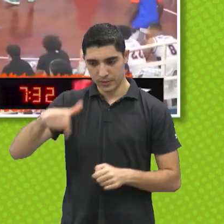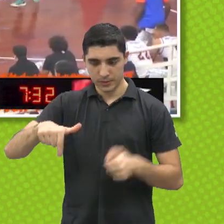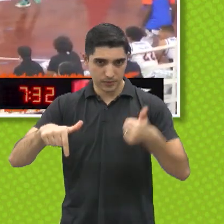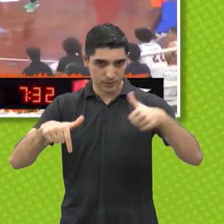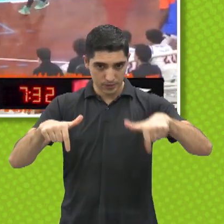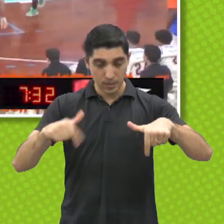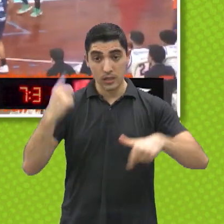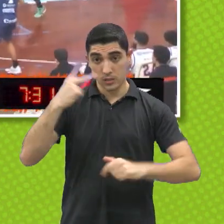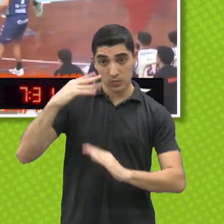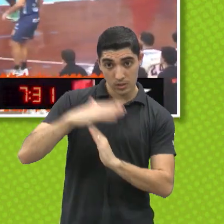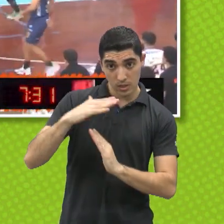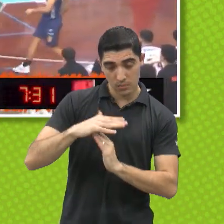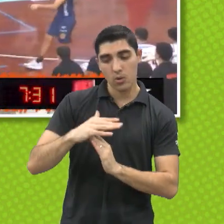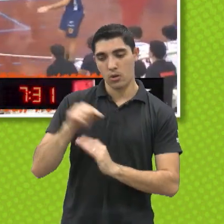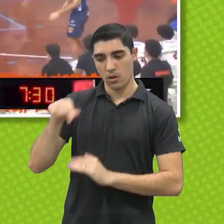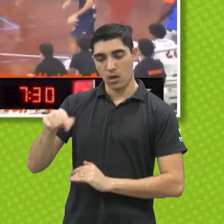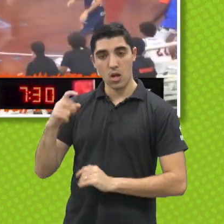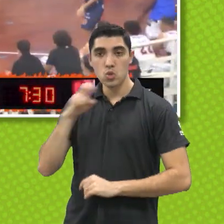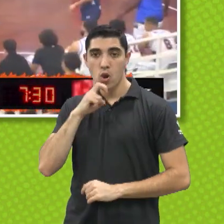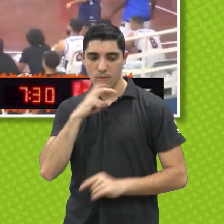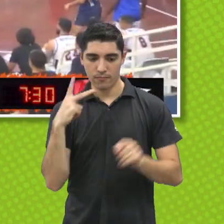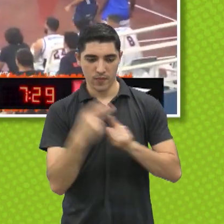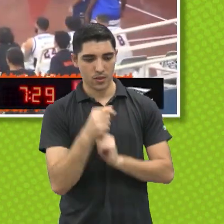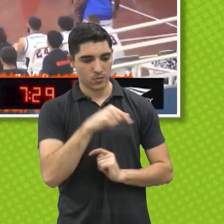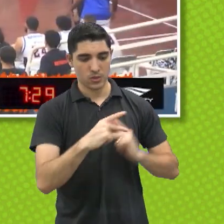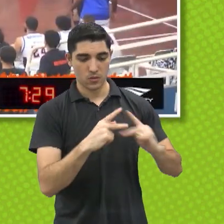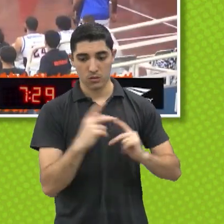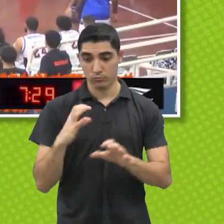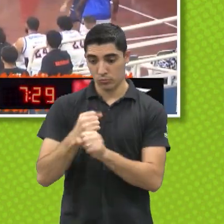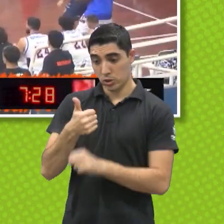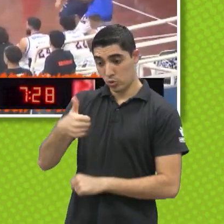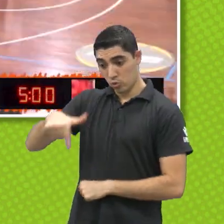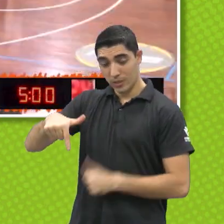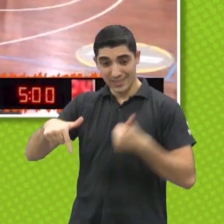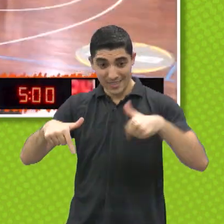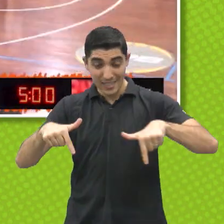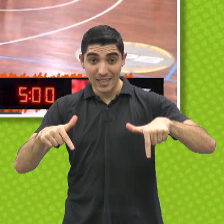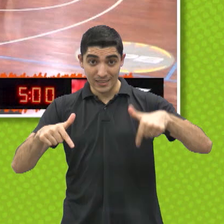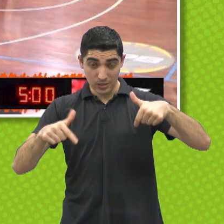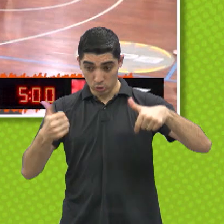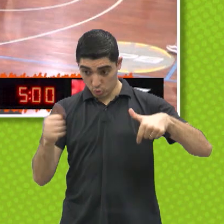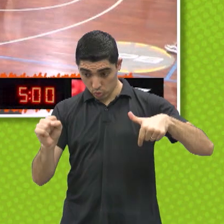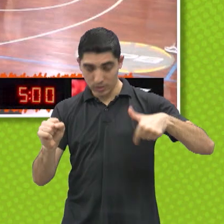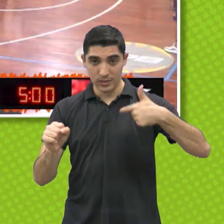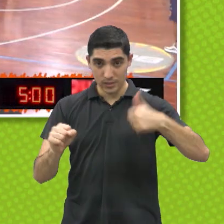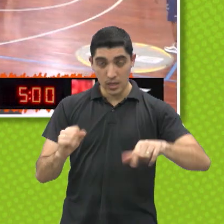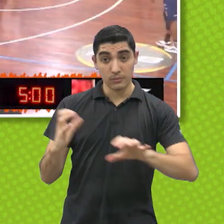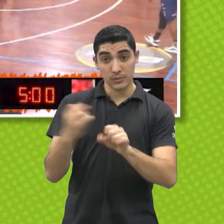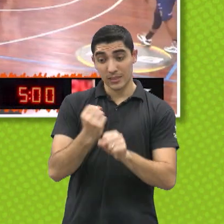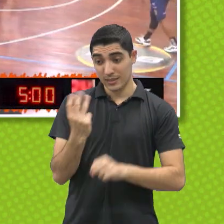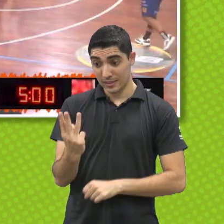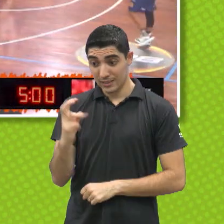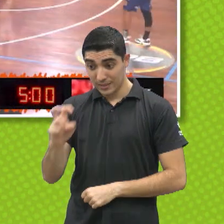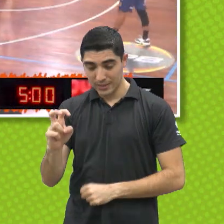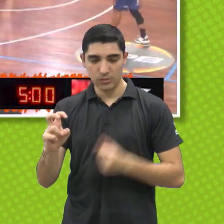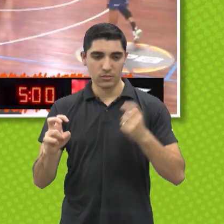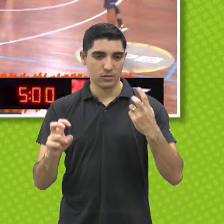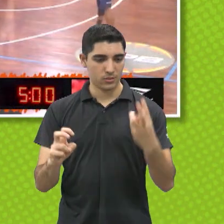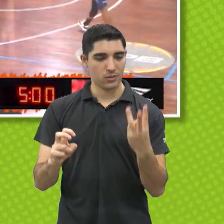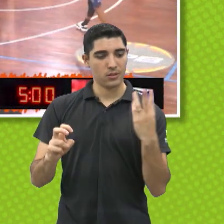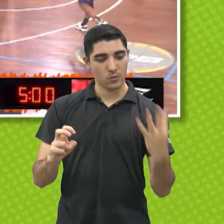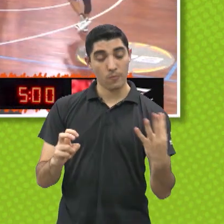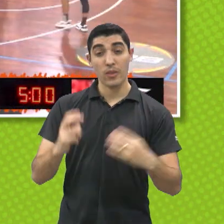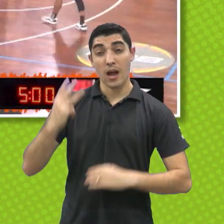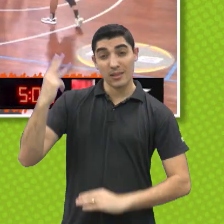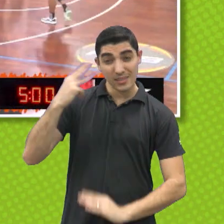Segundo quarto vencido pelo Liga Sorocabana, 18 a 17. O jogo foi para o intervalo 35 a 34. Terceiro quarto de novo, o São José